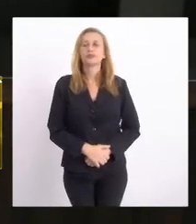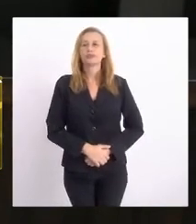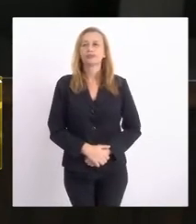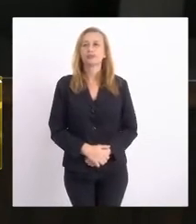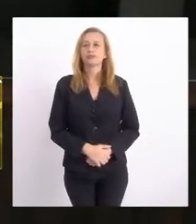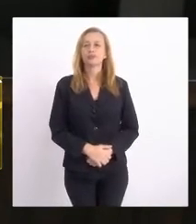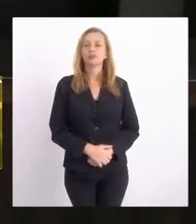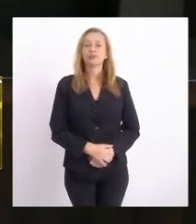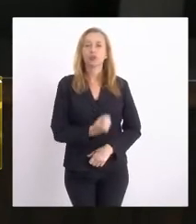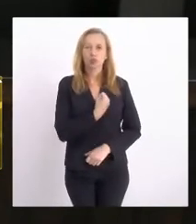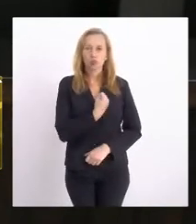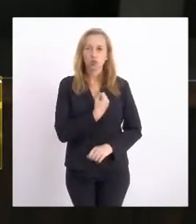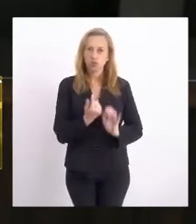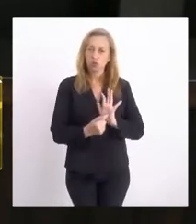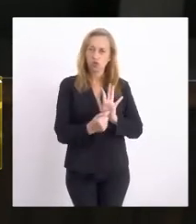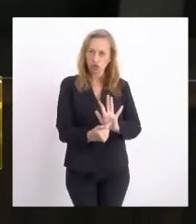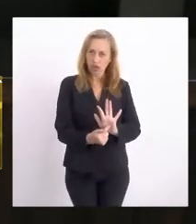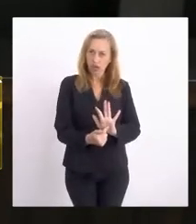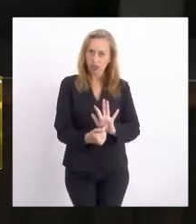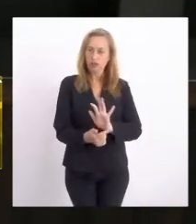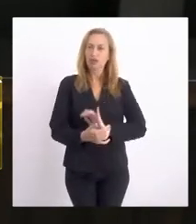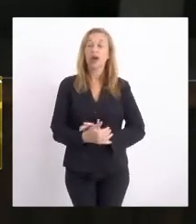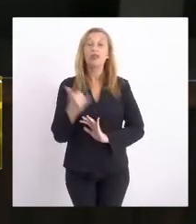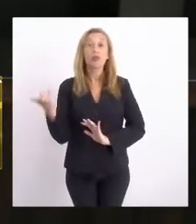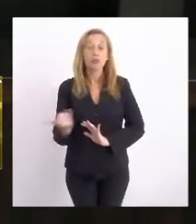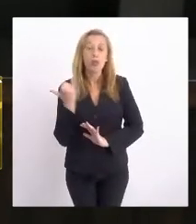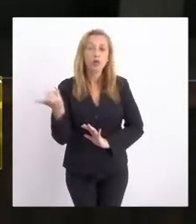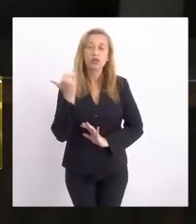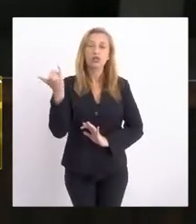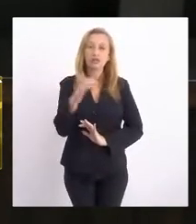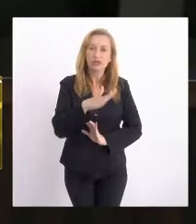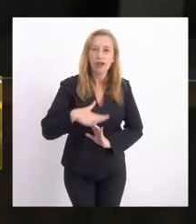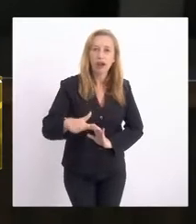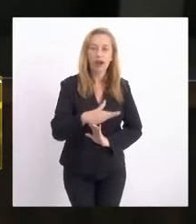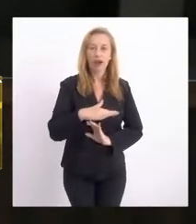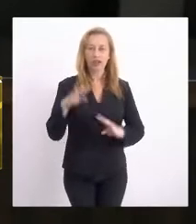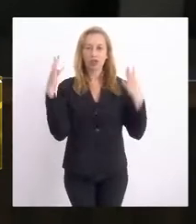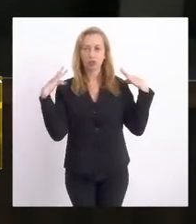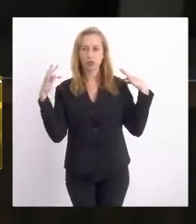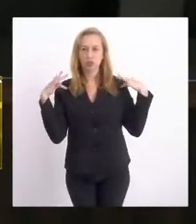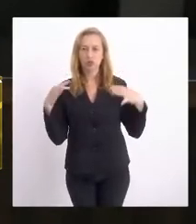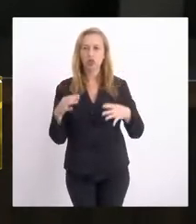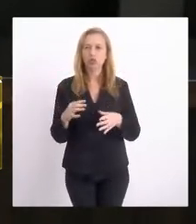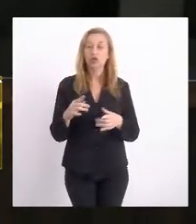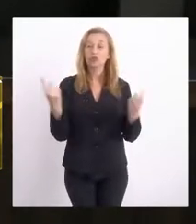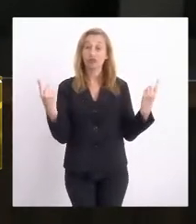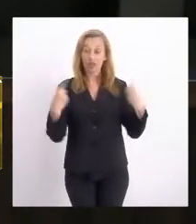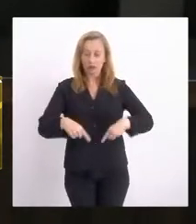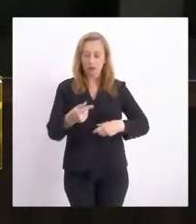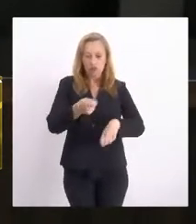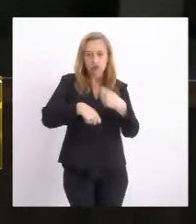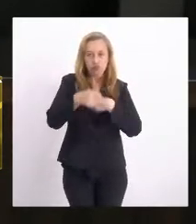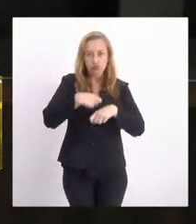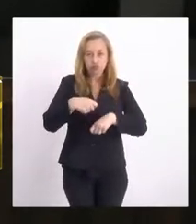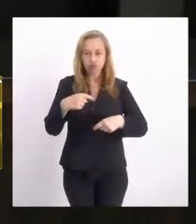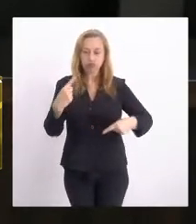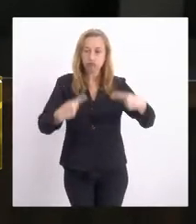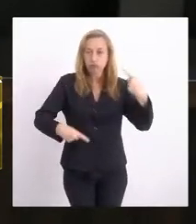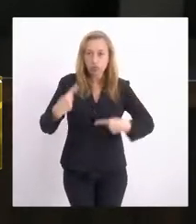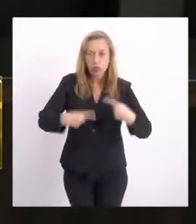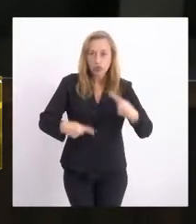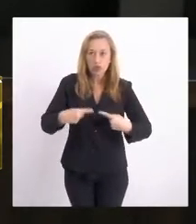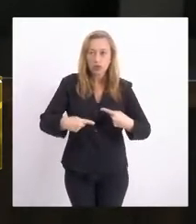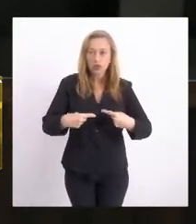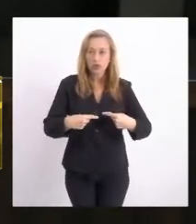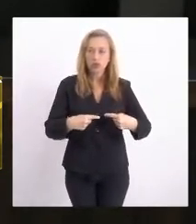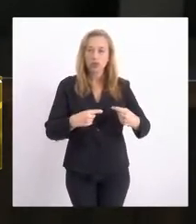e esses dados confirmam a importância do setor que em meio a desafios econômicos e políticos